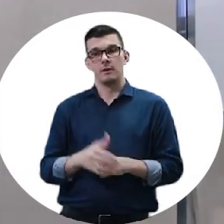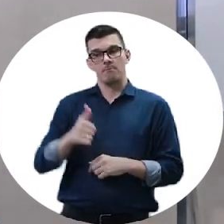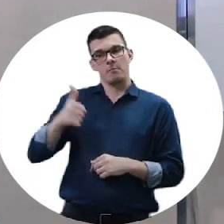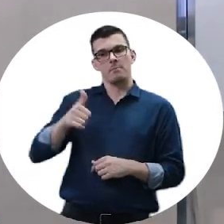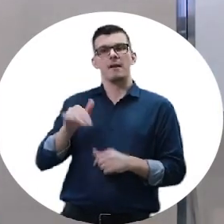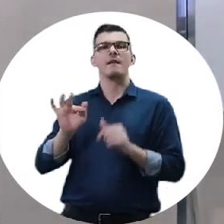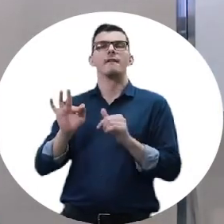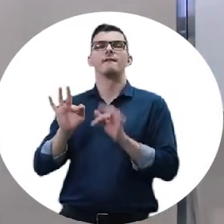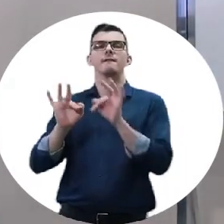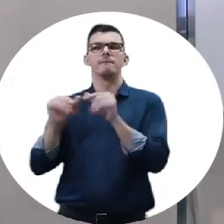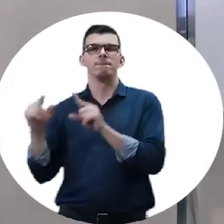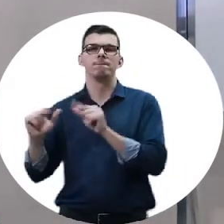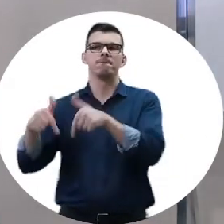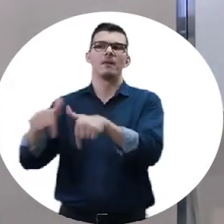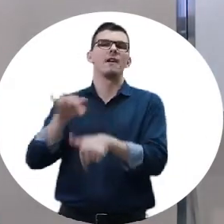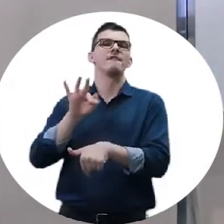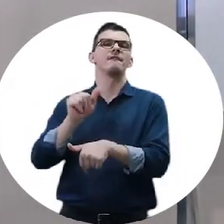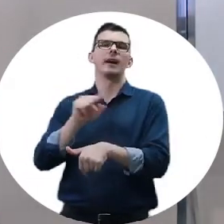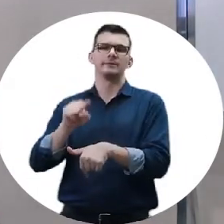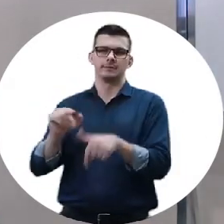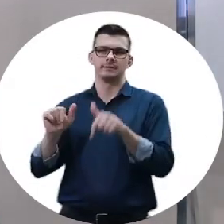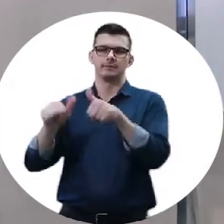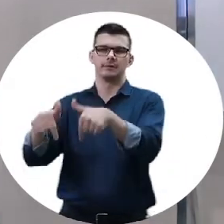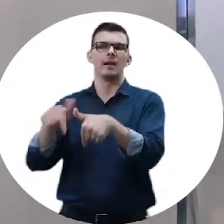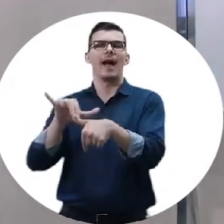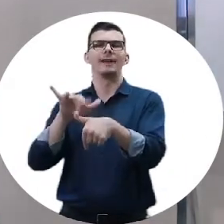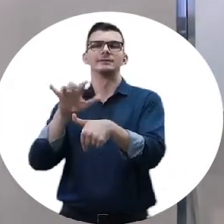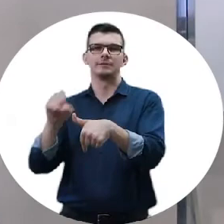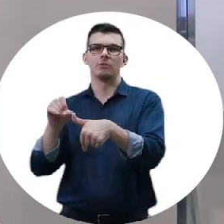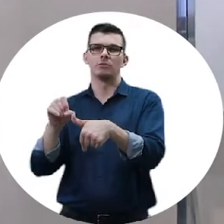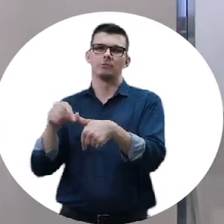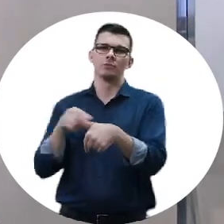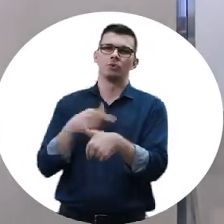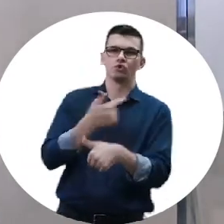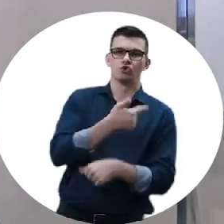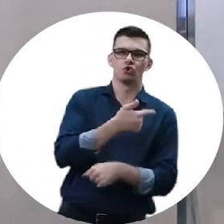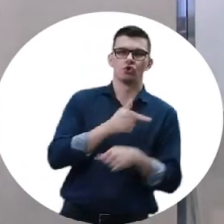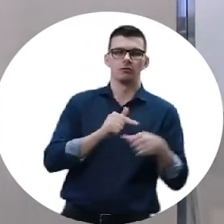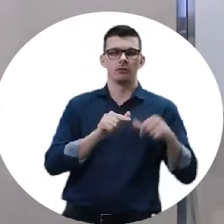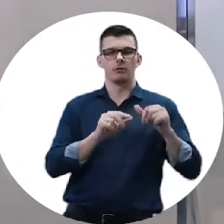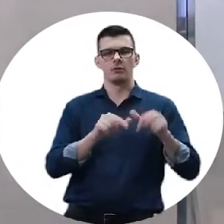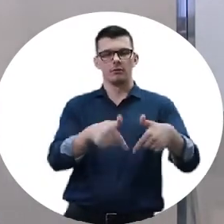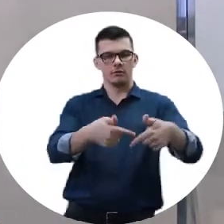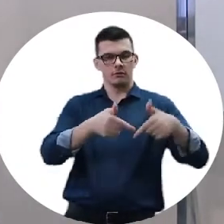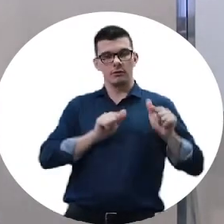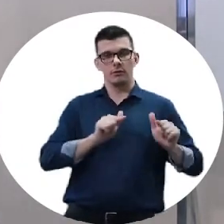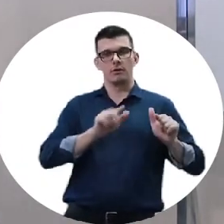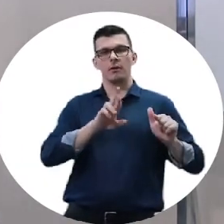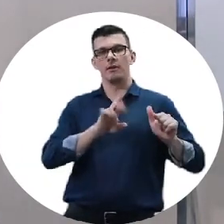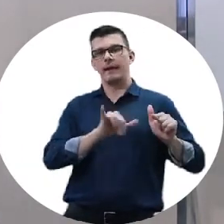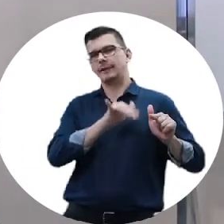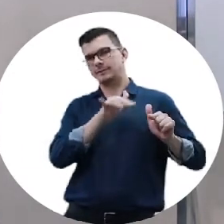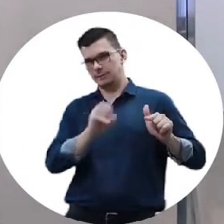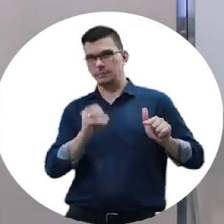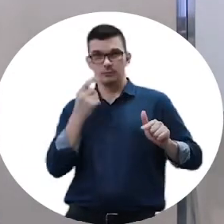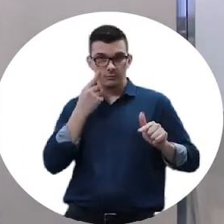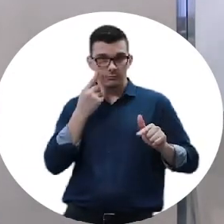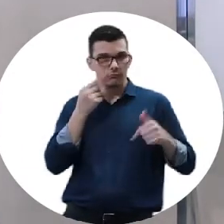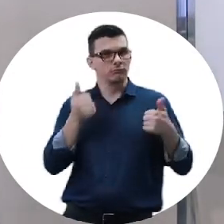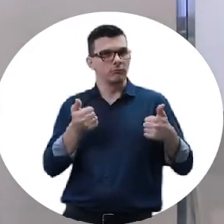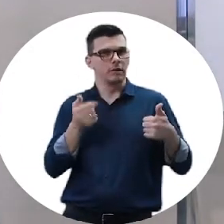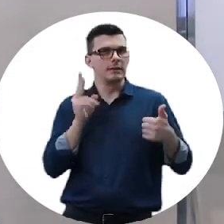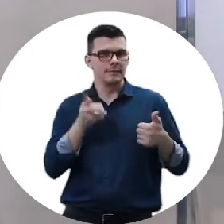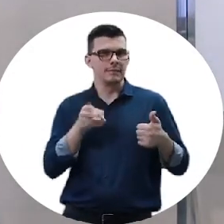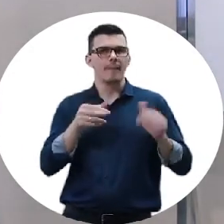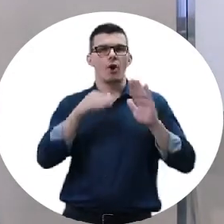recebe. Então A está fazendo em B, então a força está em B, por isso que a massa é de B. Primeira etapa, separei os blocos. Segunda, representei as